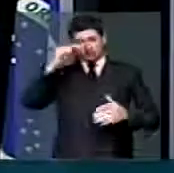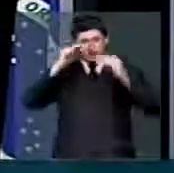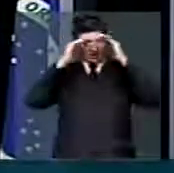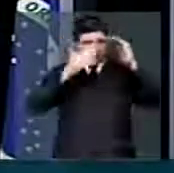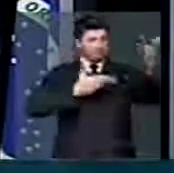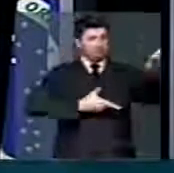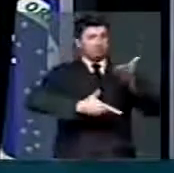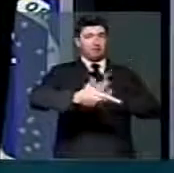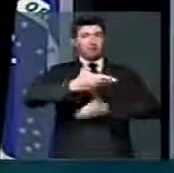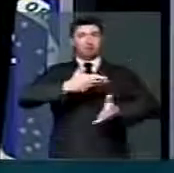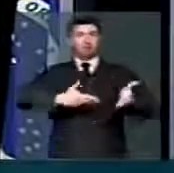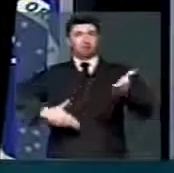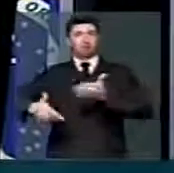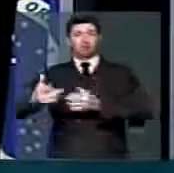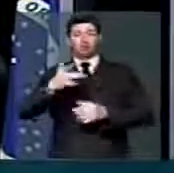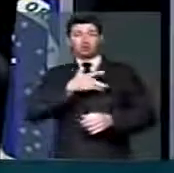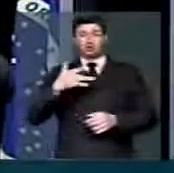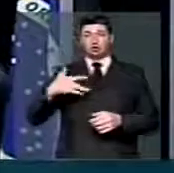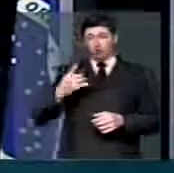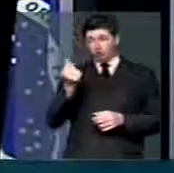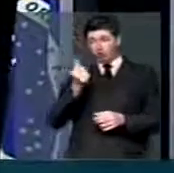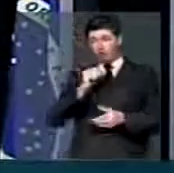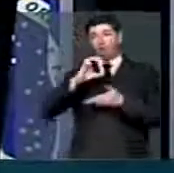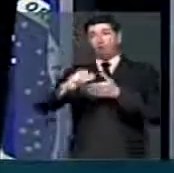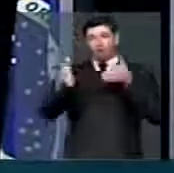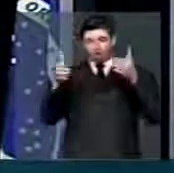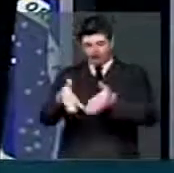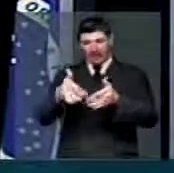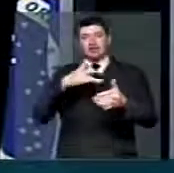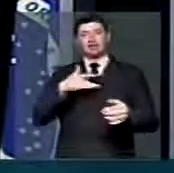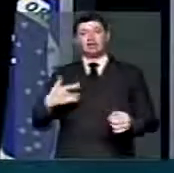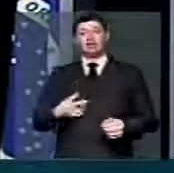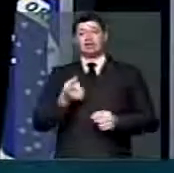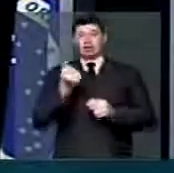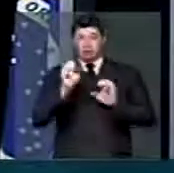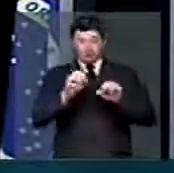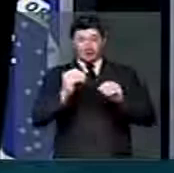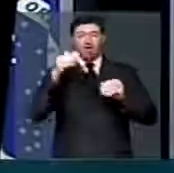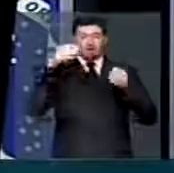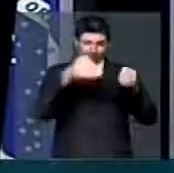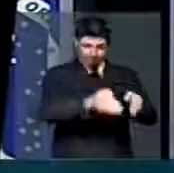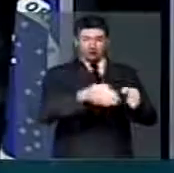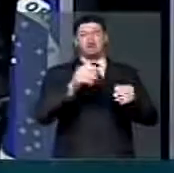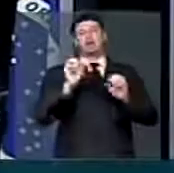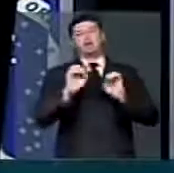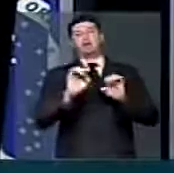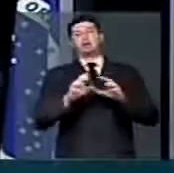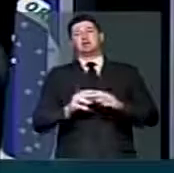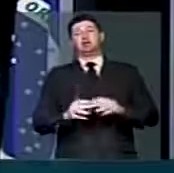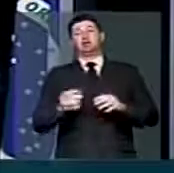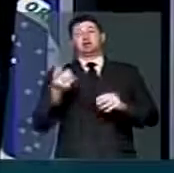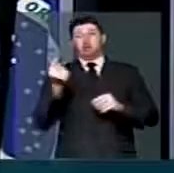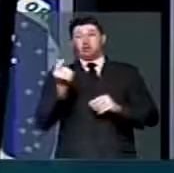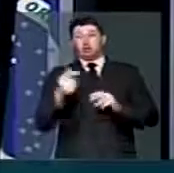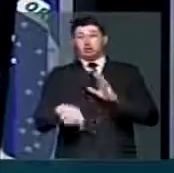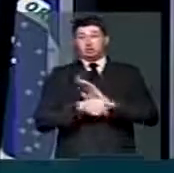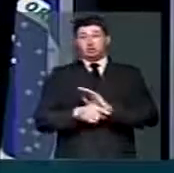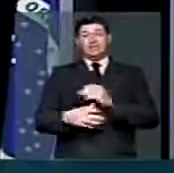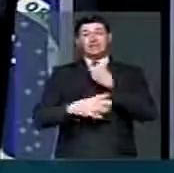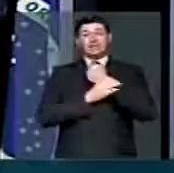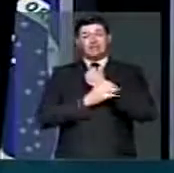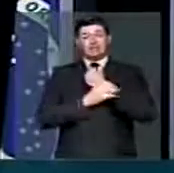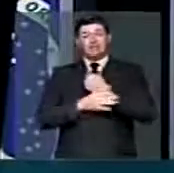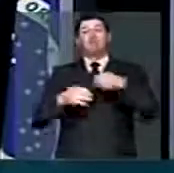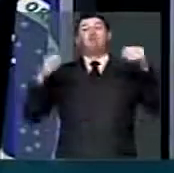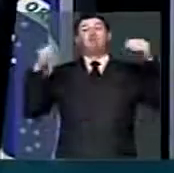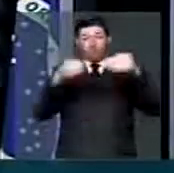o próximo, onde o dinheiro da saúde vá para a saúde, o dinheiro da educação vá para a educação, o dinheiro da